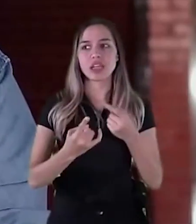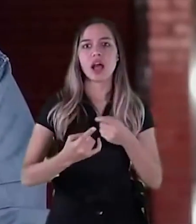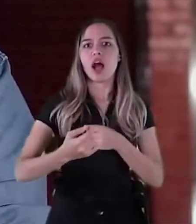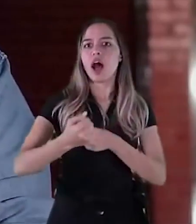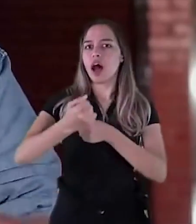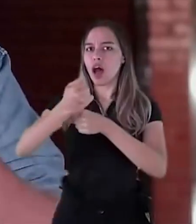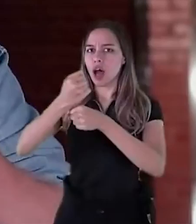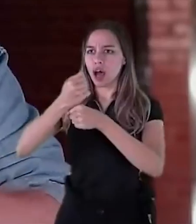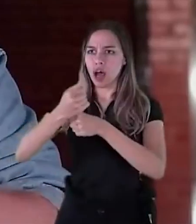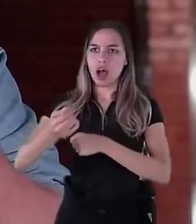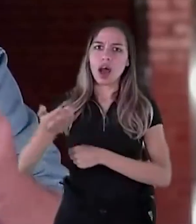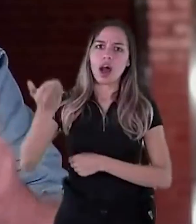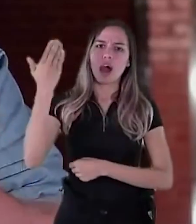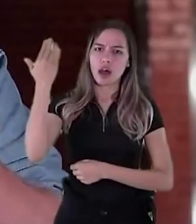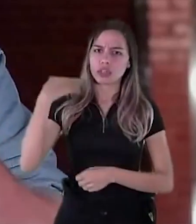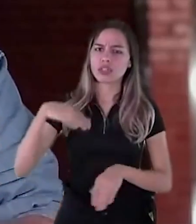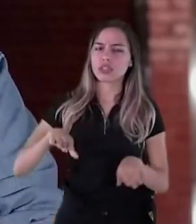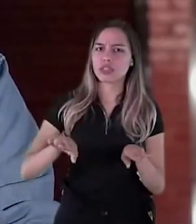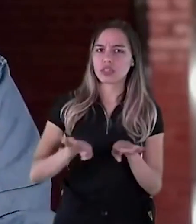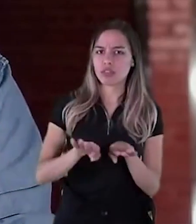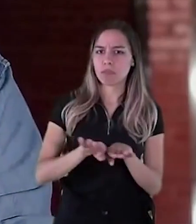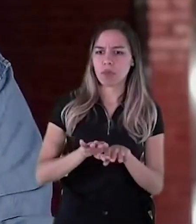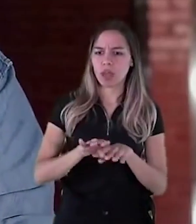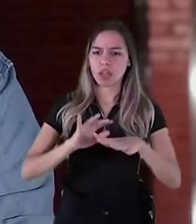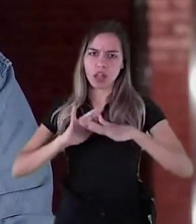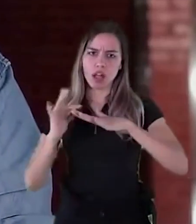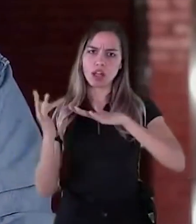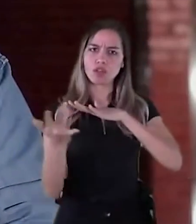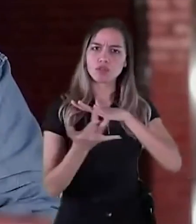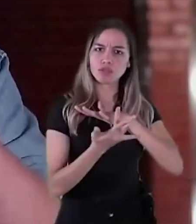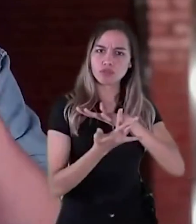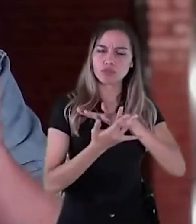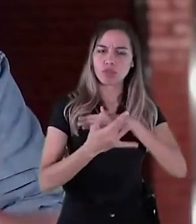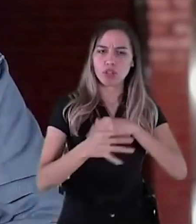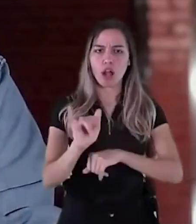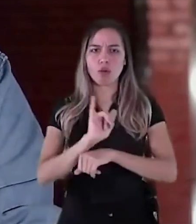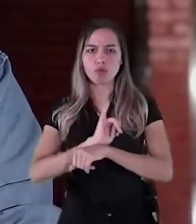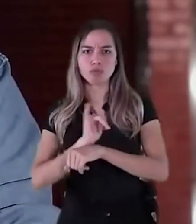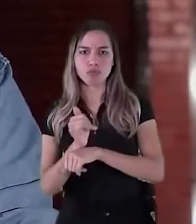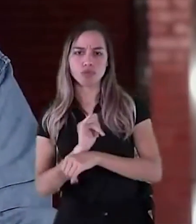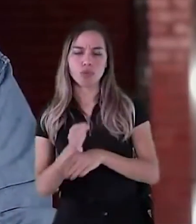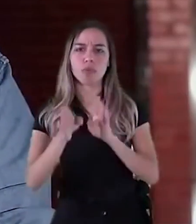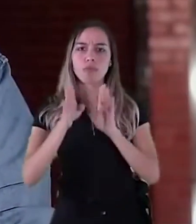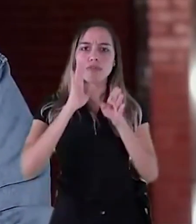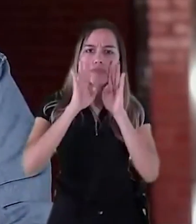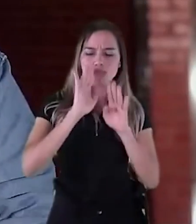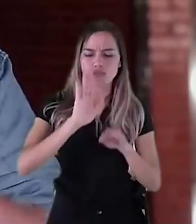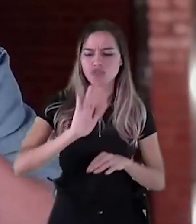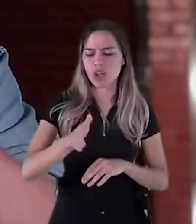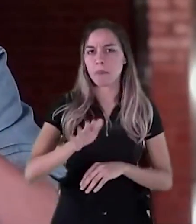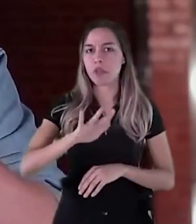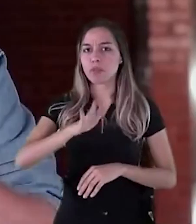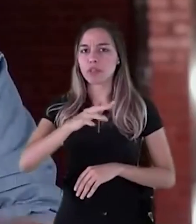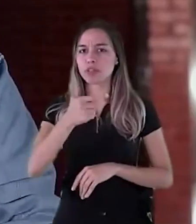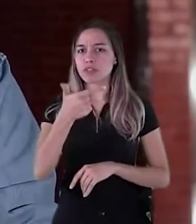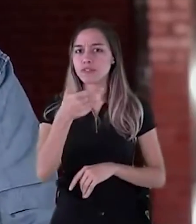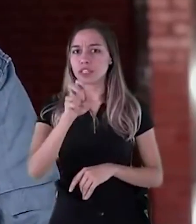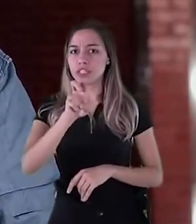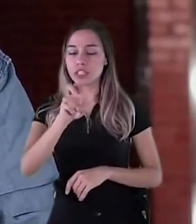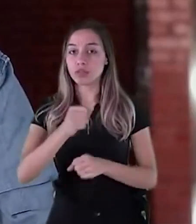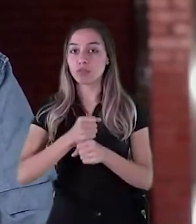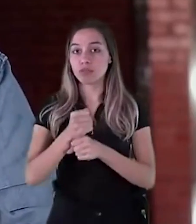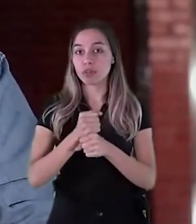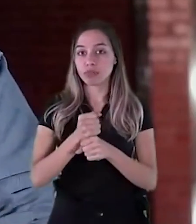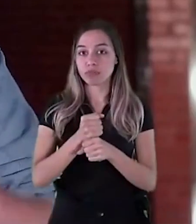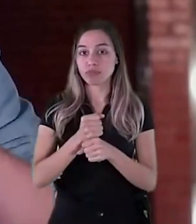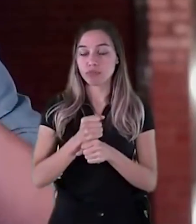programas via redes sociais, em especial o YouTube e o Facebook, já há uns 25 anos. Você que está aí nessa